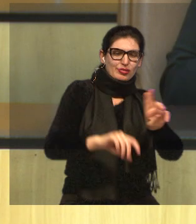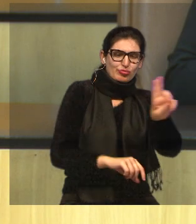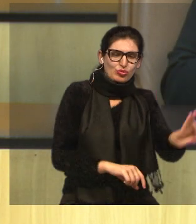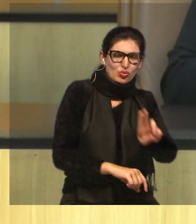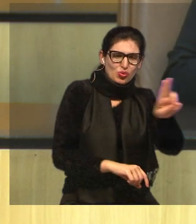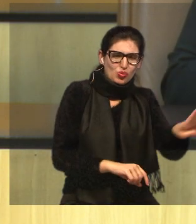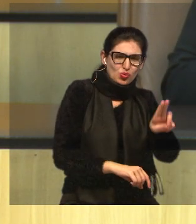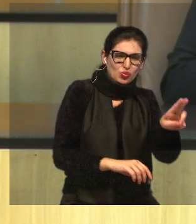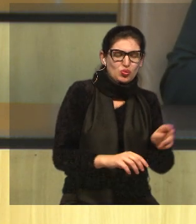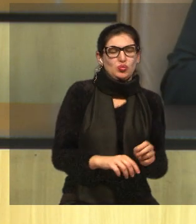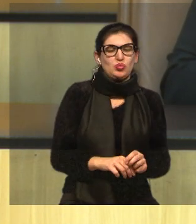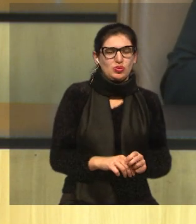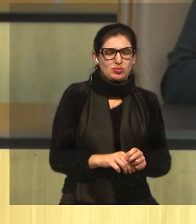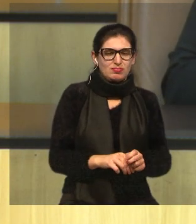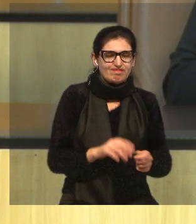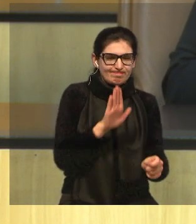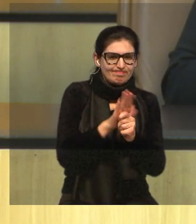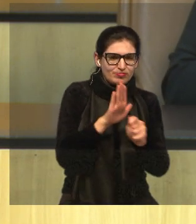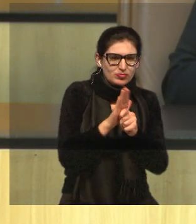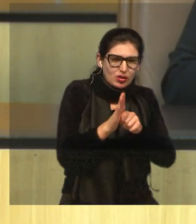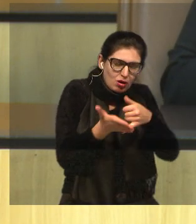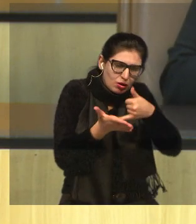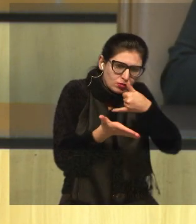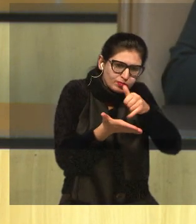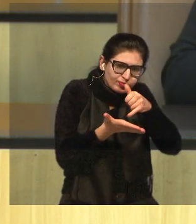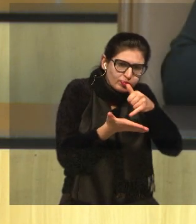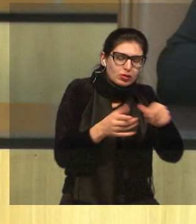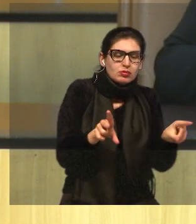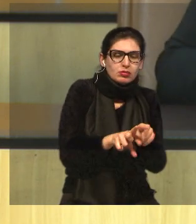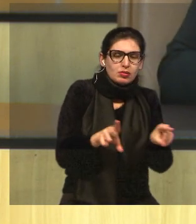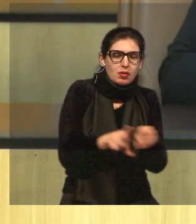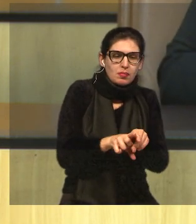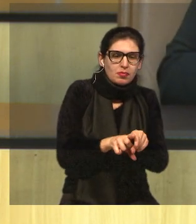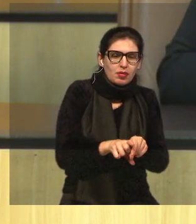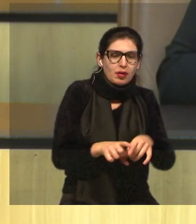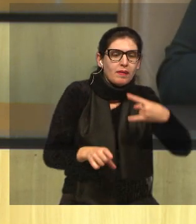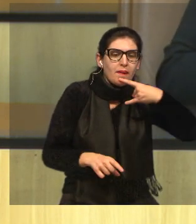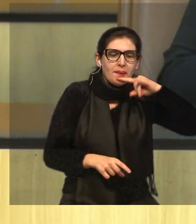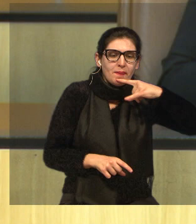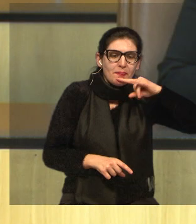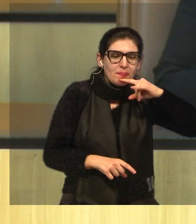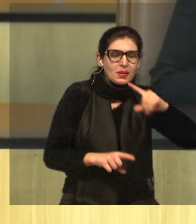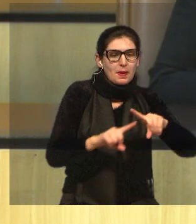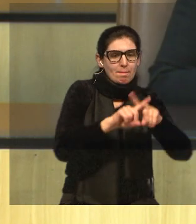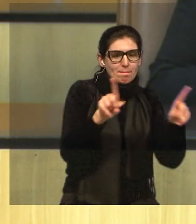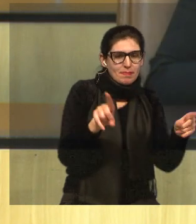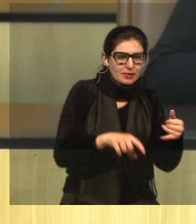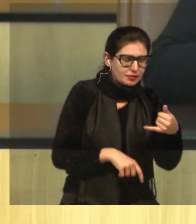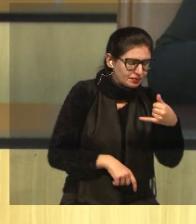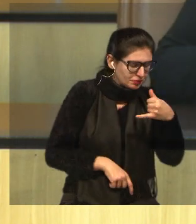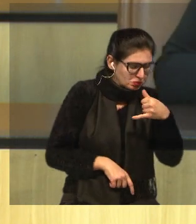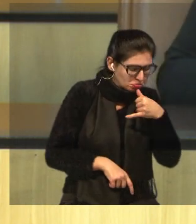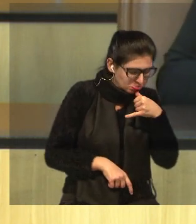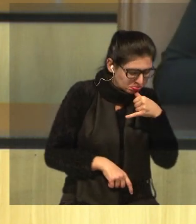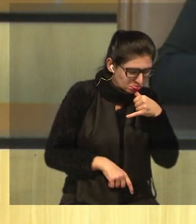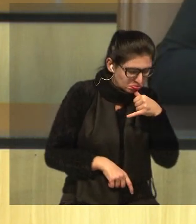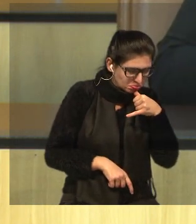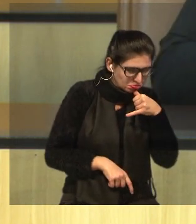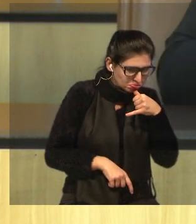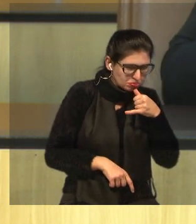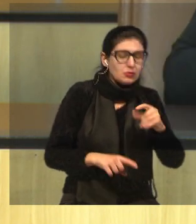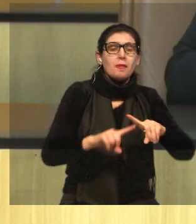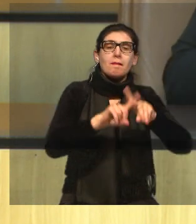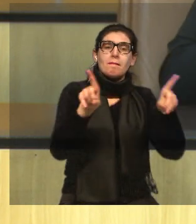E o nosso município, há muito tempo, se reúne com as autoridades, com os conselhos,